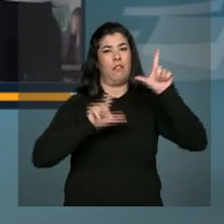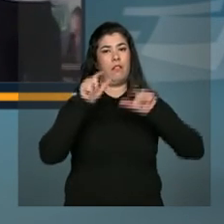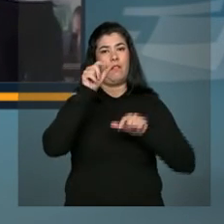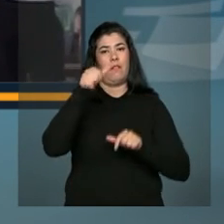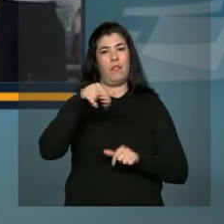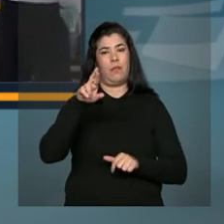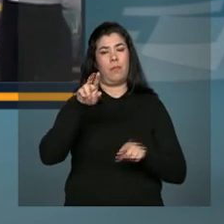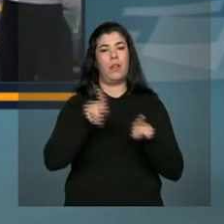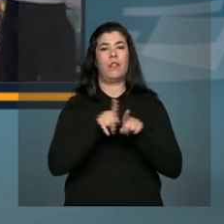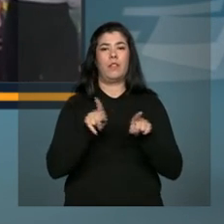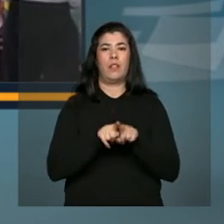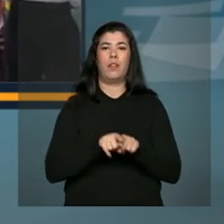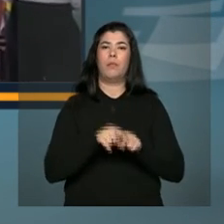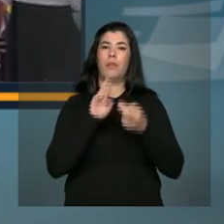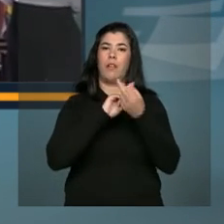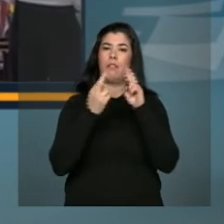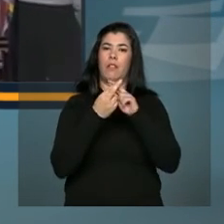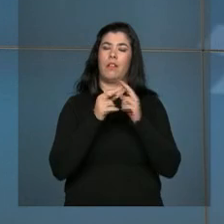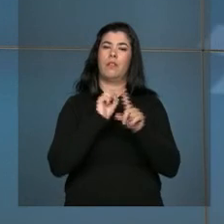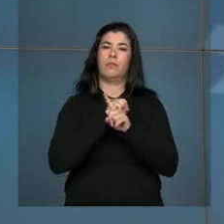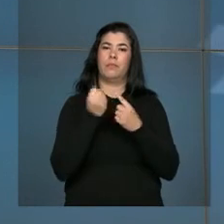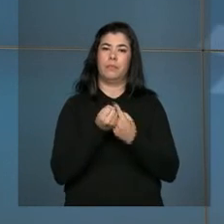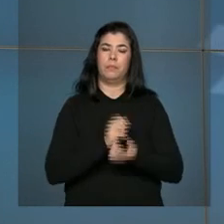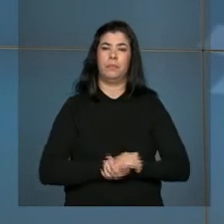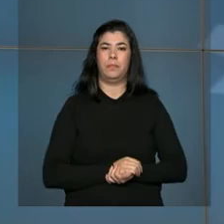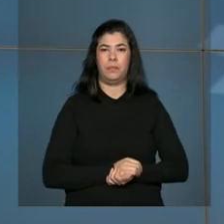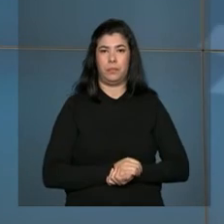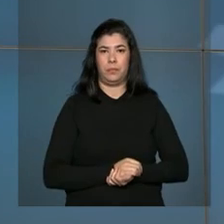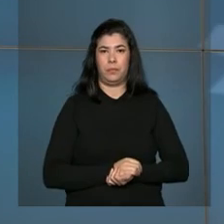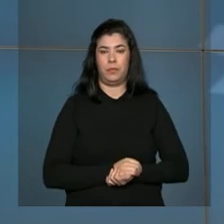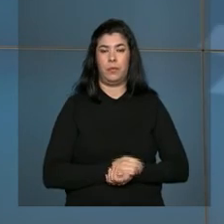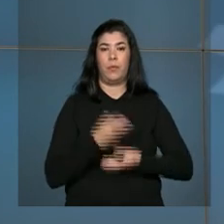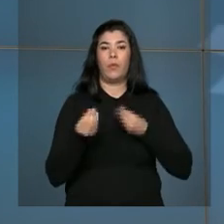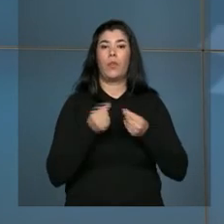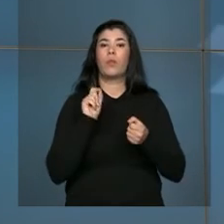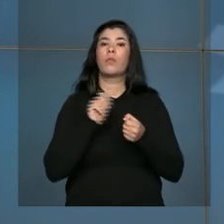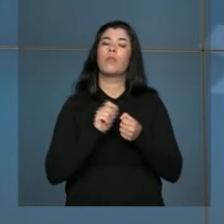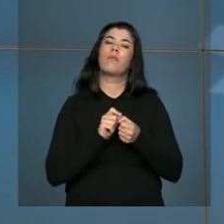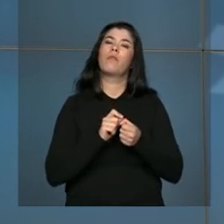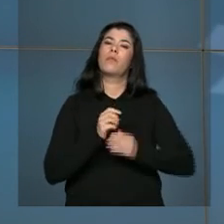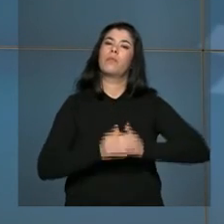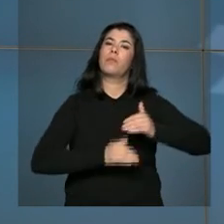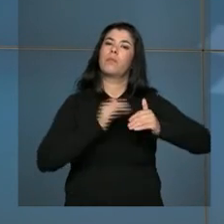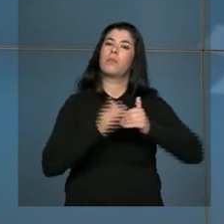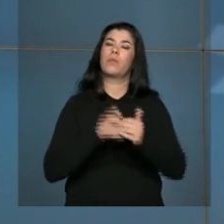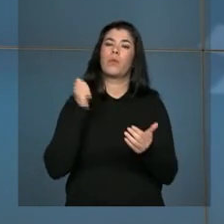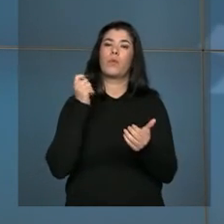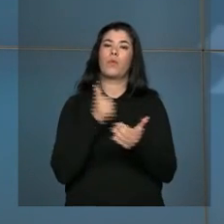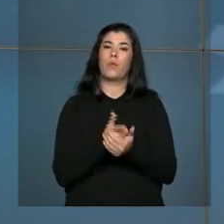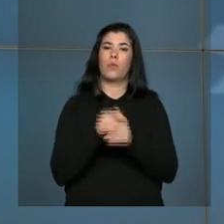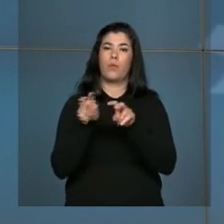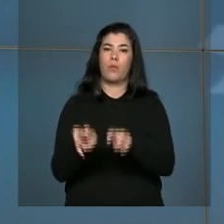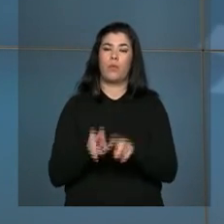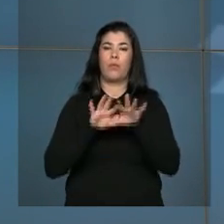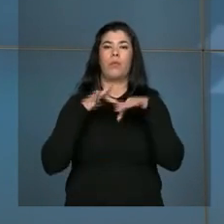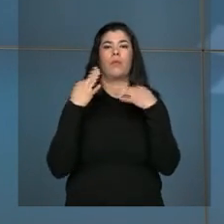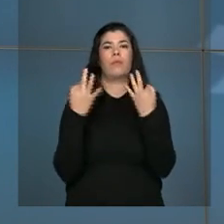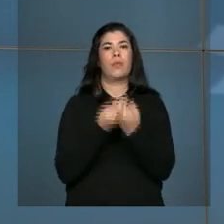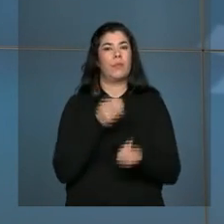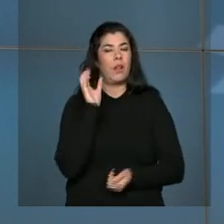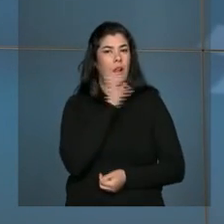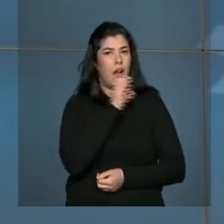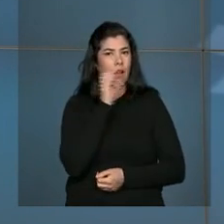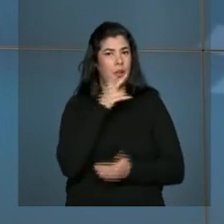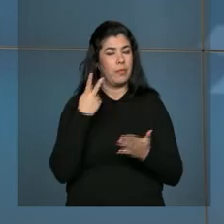NBR e nas nossas redes sociais. E o processo de compra dos produtos da agricultura familiar ficou mais